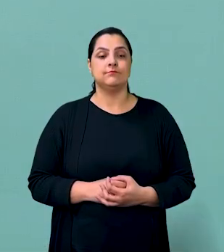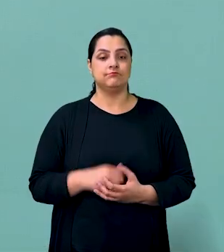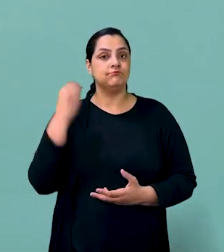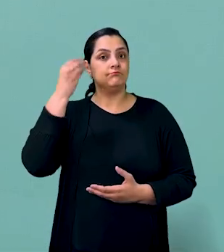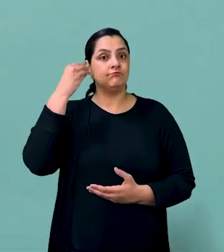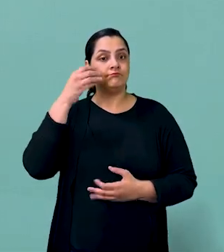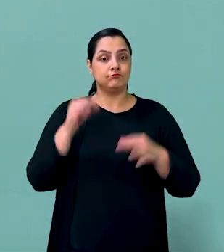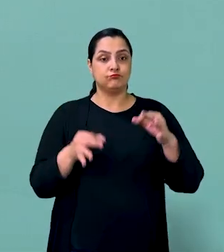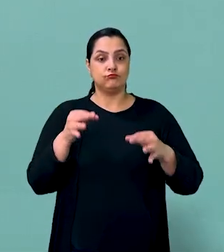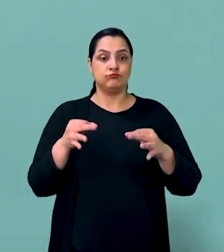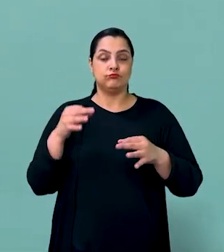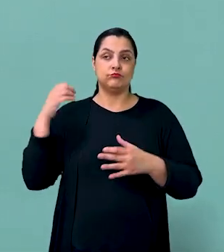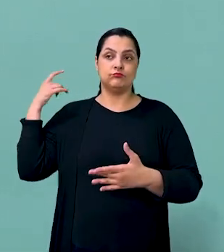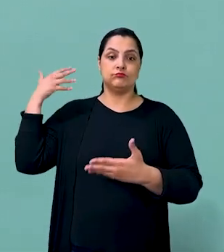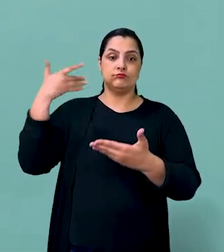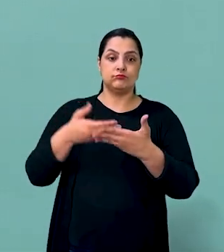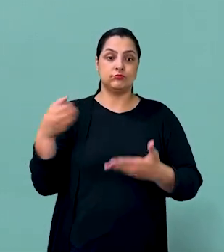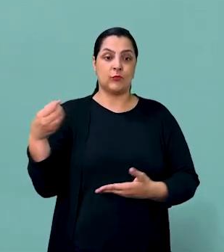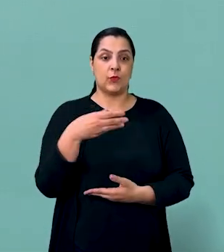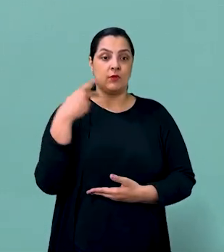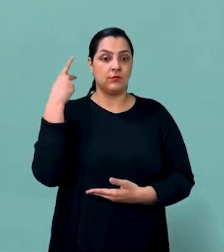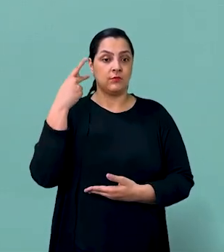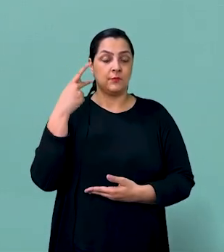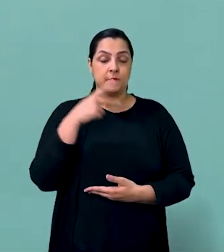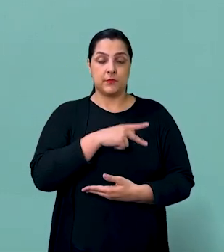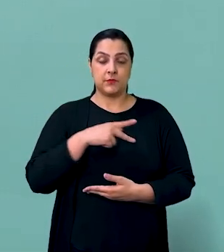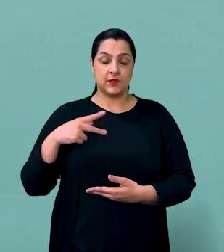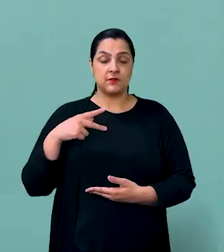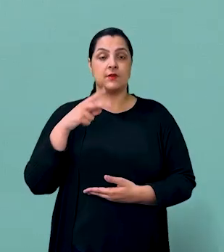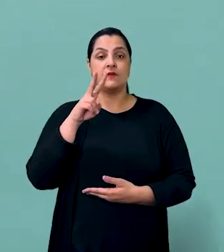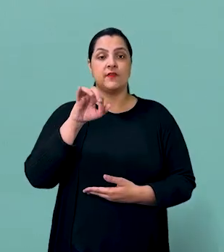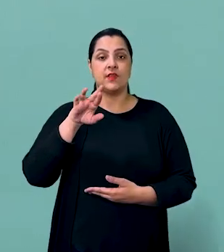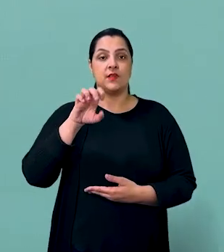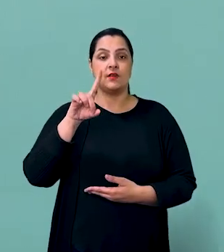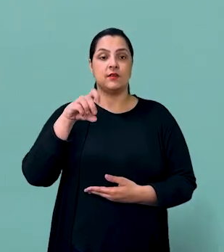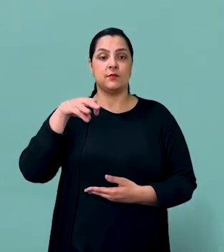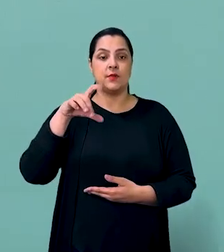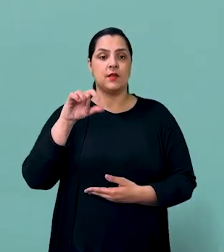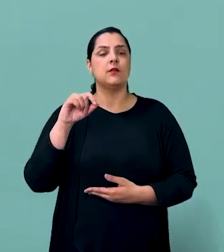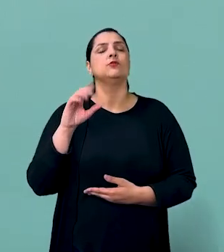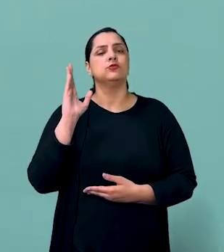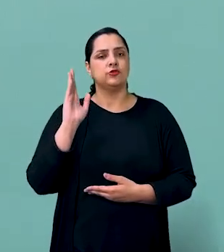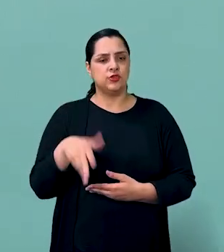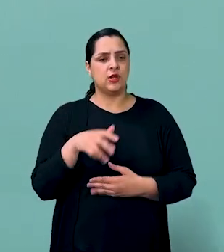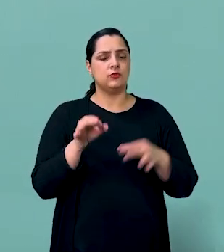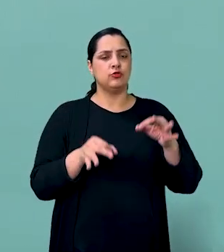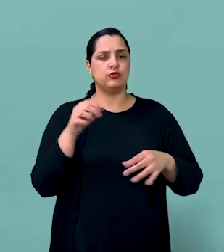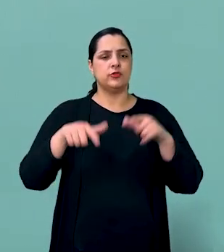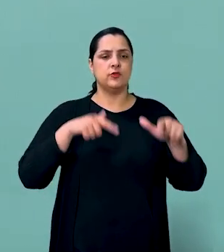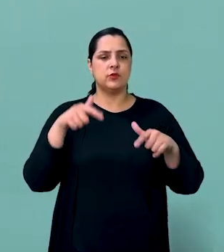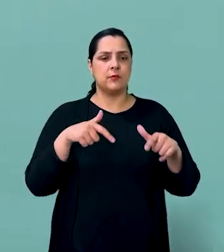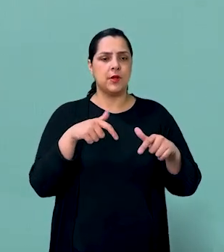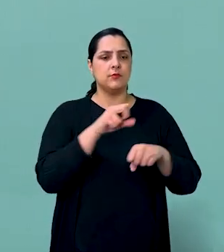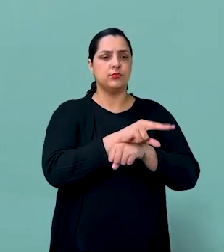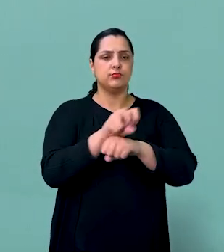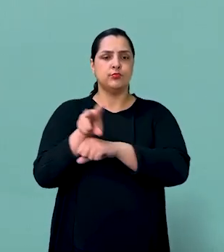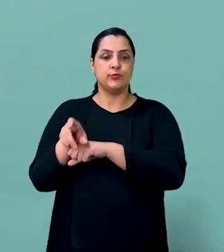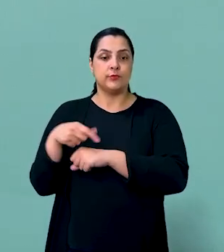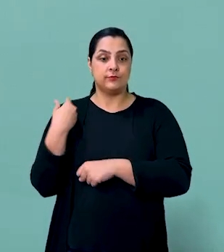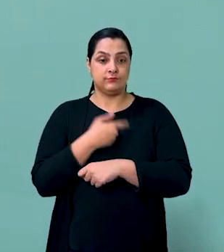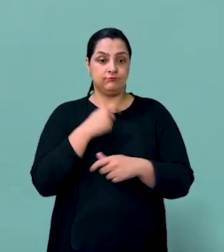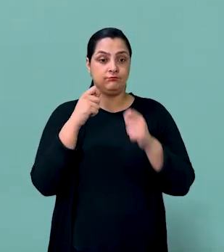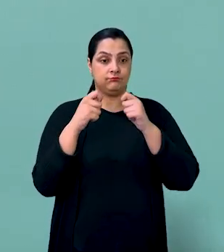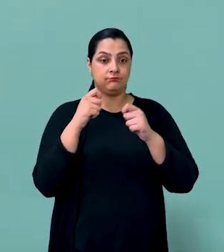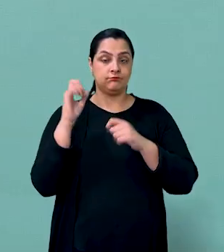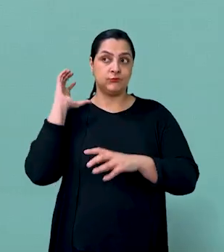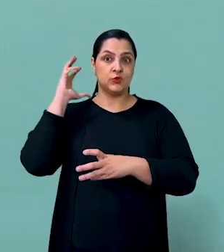Com vasta carreira jurídica, o novo presidente do TST, ministro Vieira de Mello Filho, exerceu diversos cargos na Justiça do Trabalho. Nós preparamos